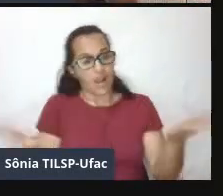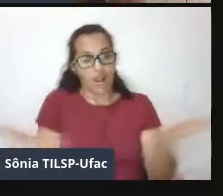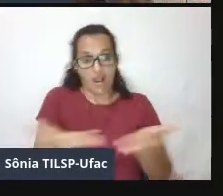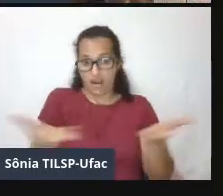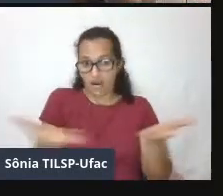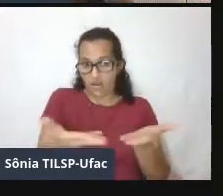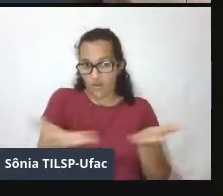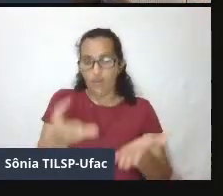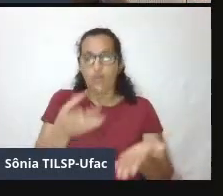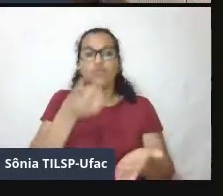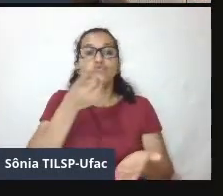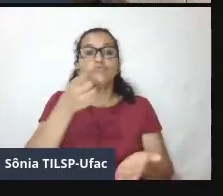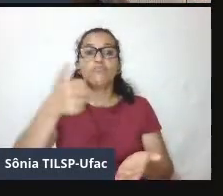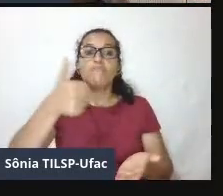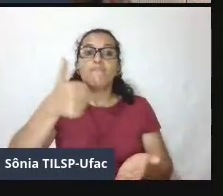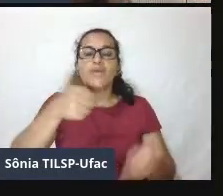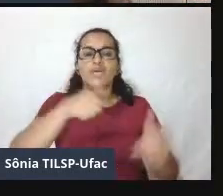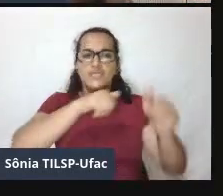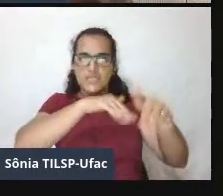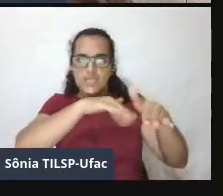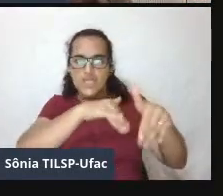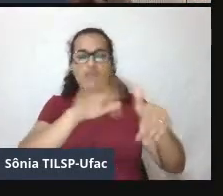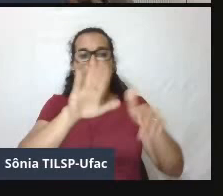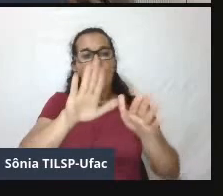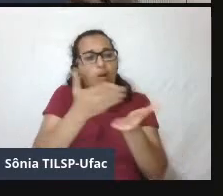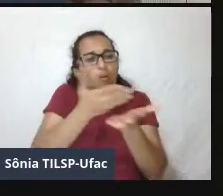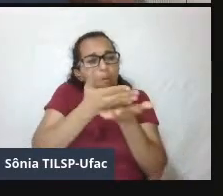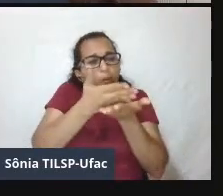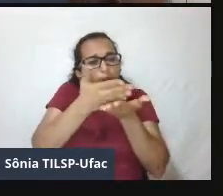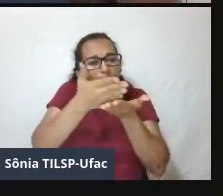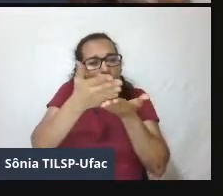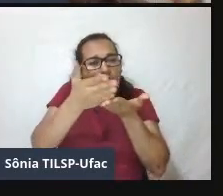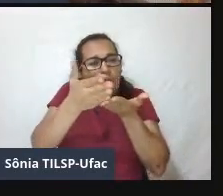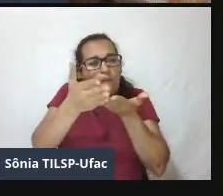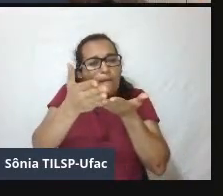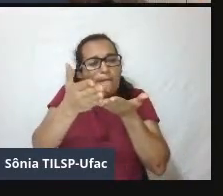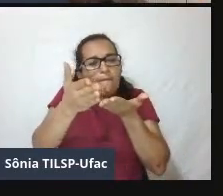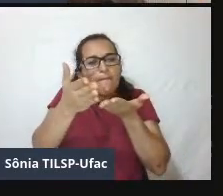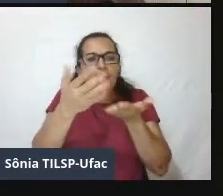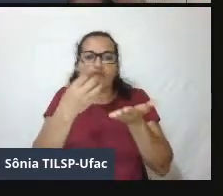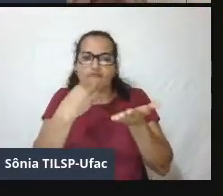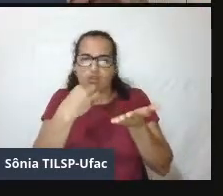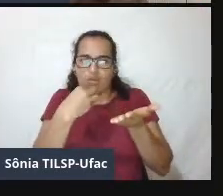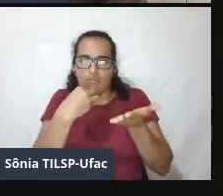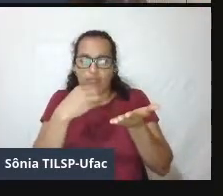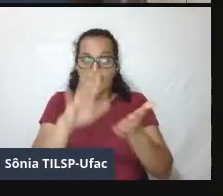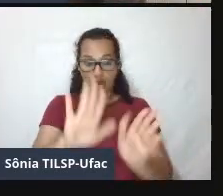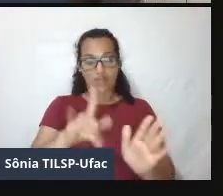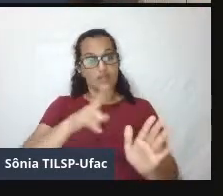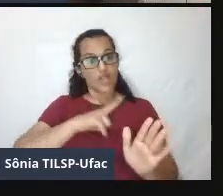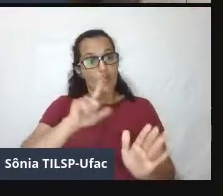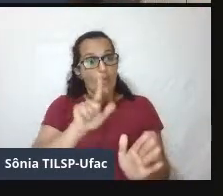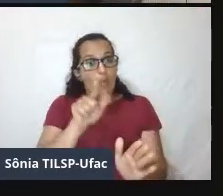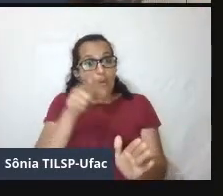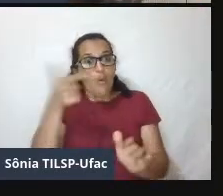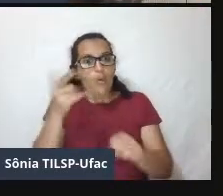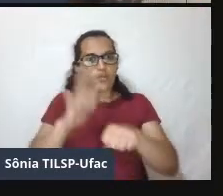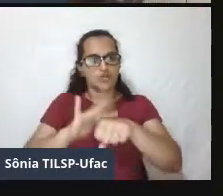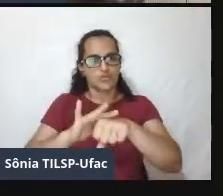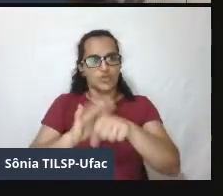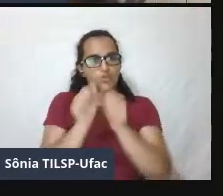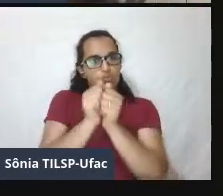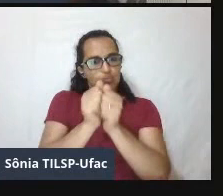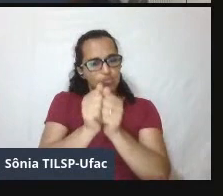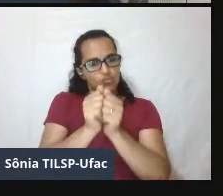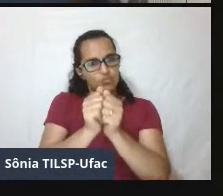está pensando em 2 outros contextos. Primeiro, pacientes que apresentam outras doenças e Covid-19,